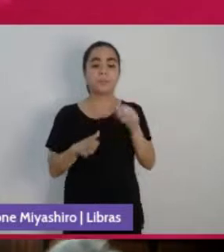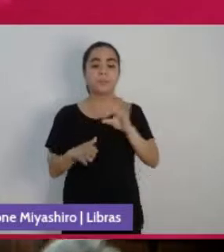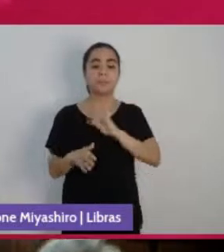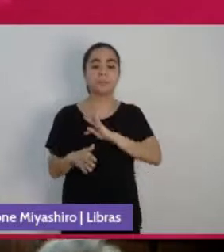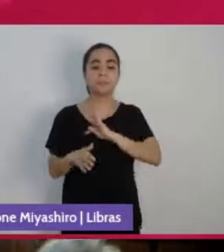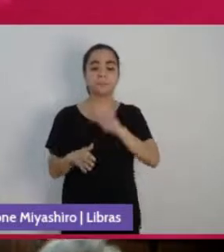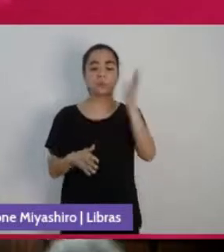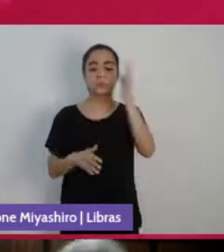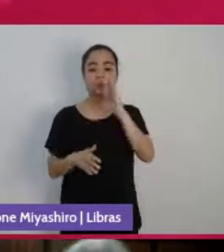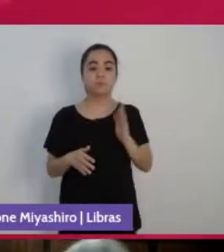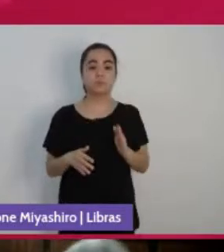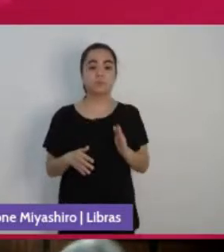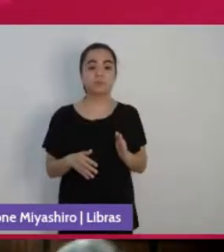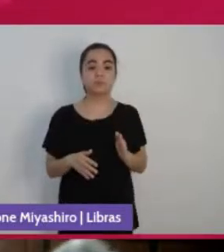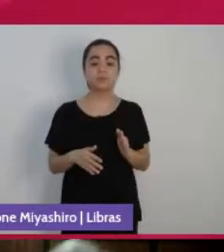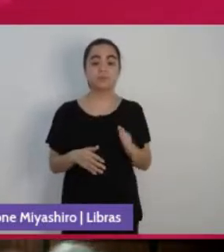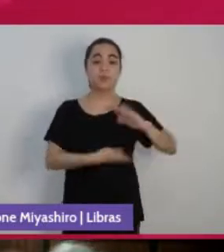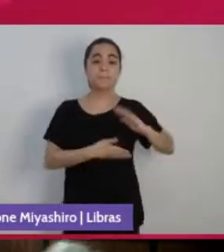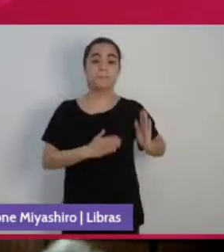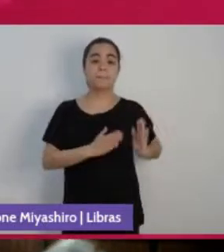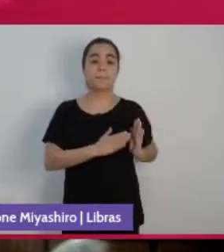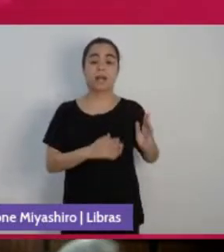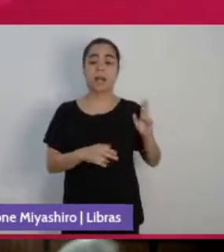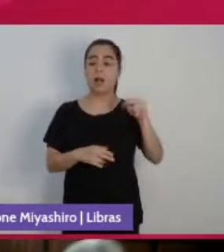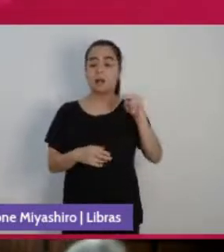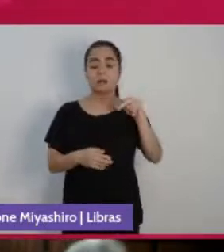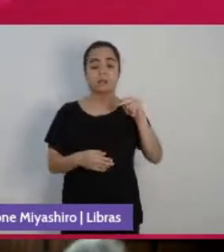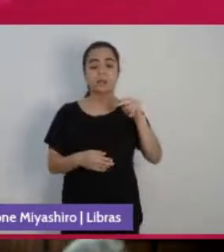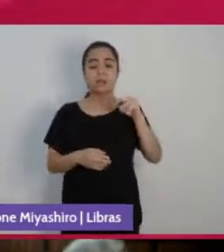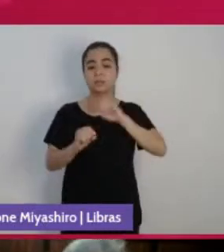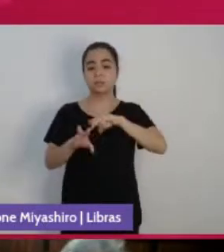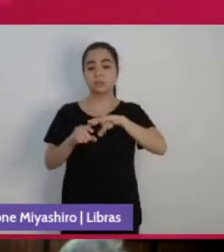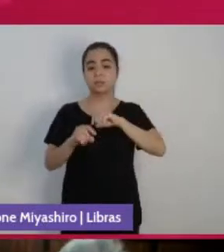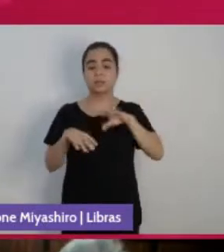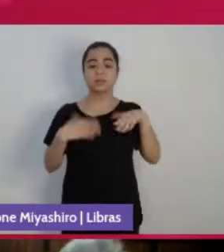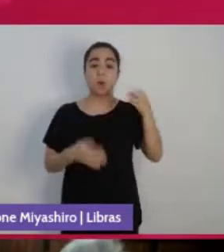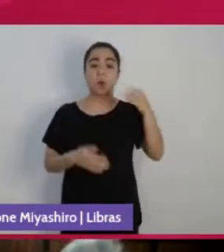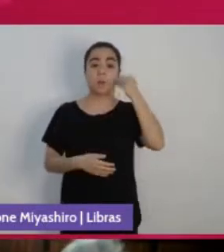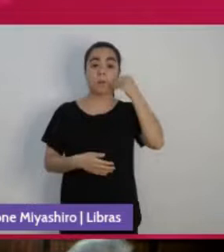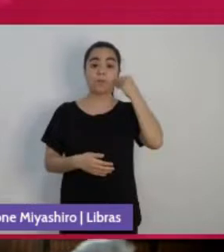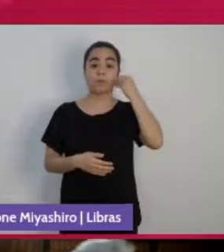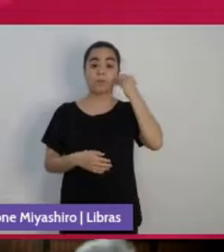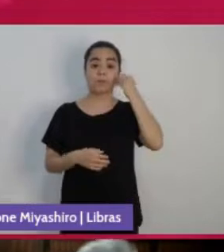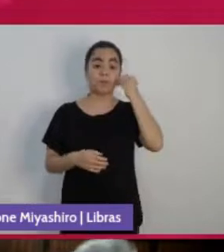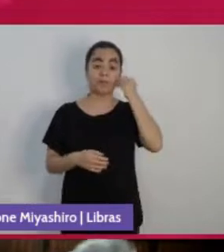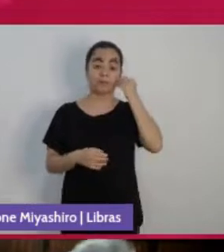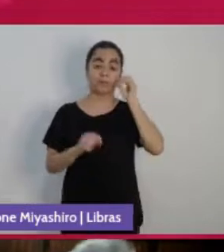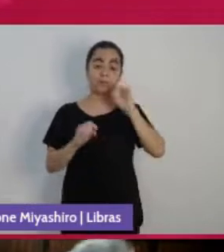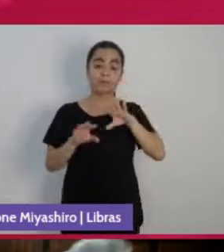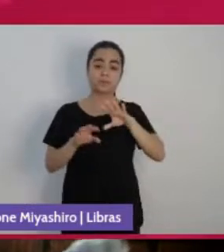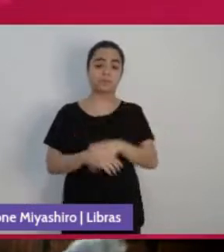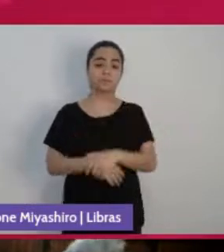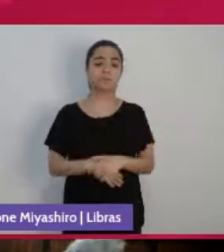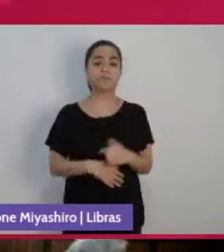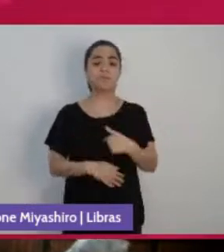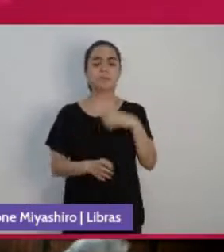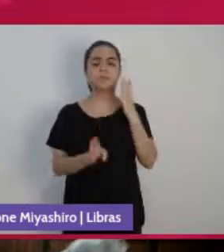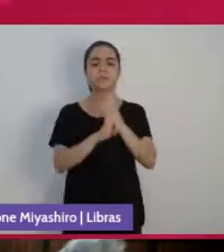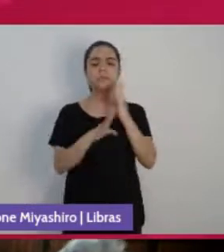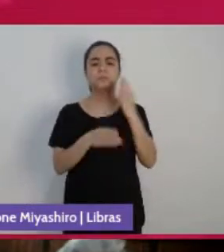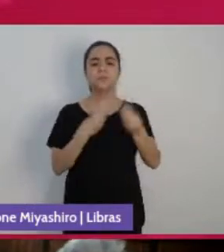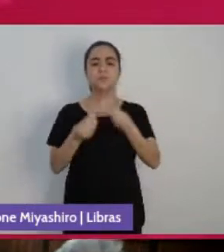me ensinasse. Então, vai lá testar nas pacientes, coitadas. E aí, o que eu descobri? Que